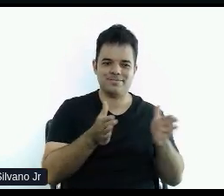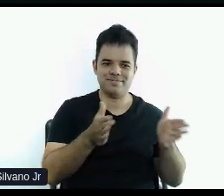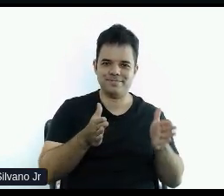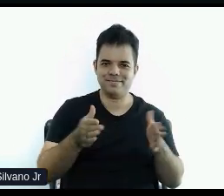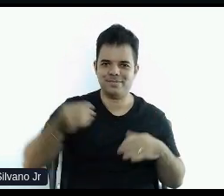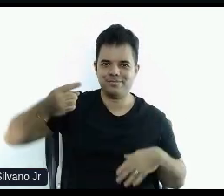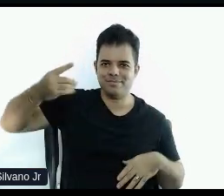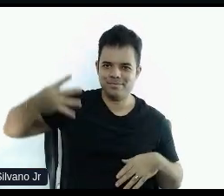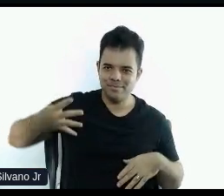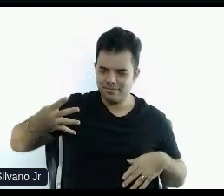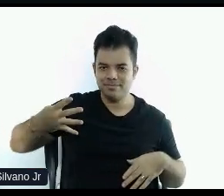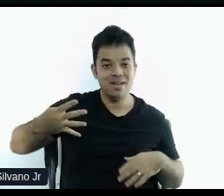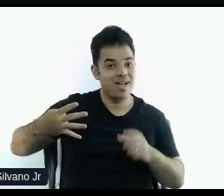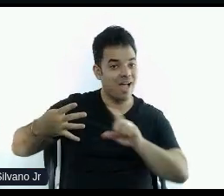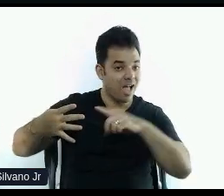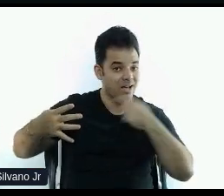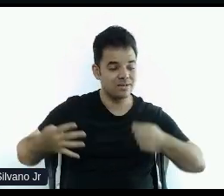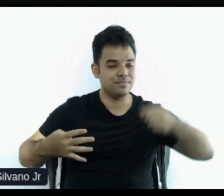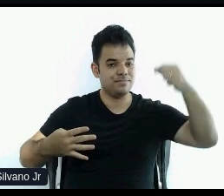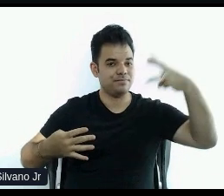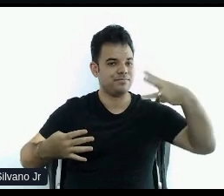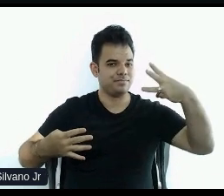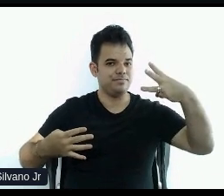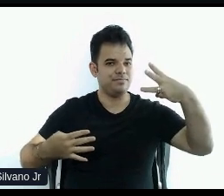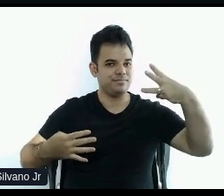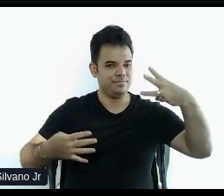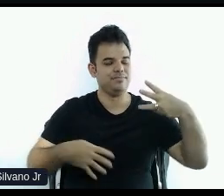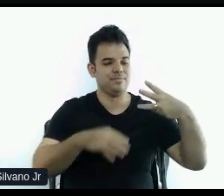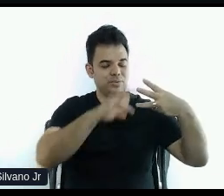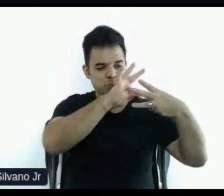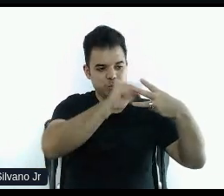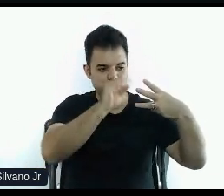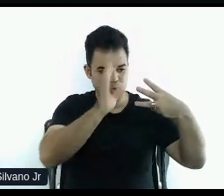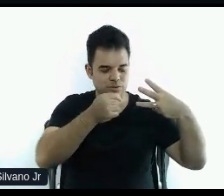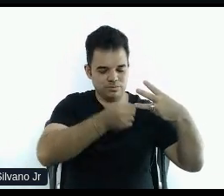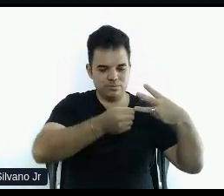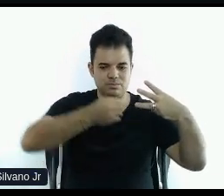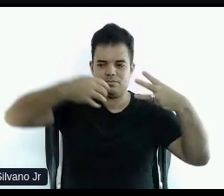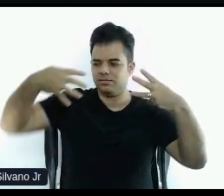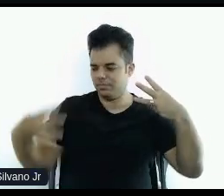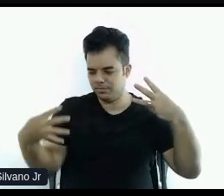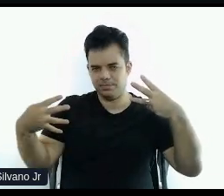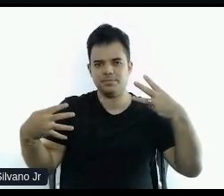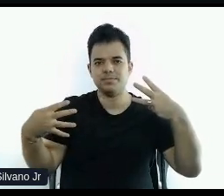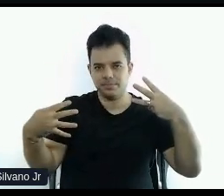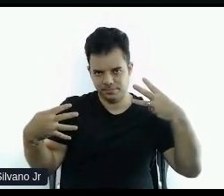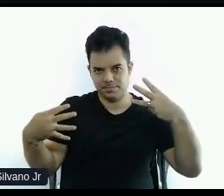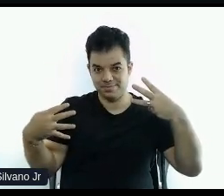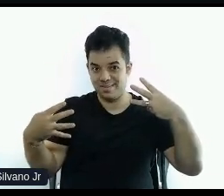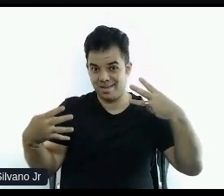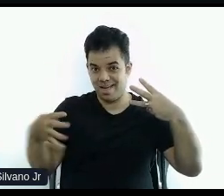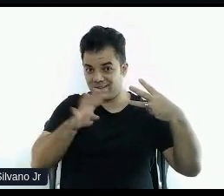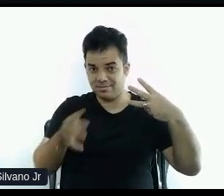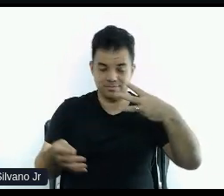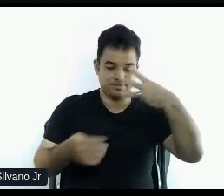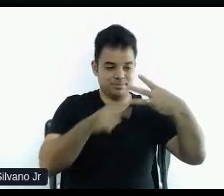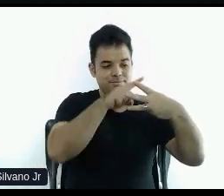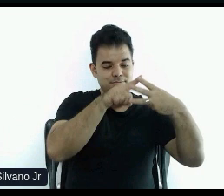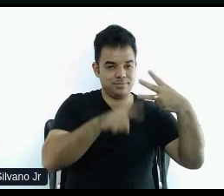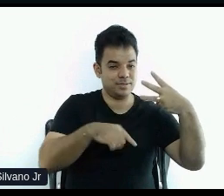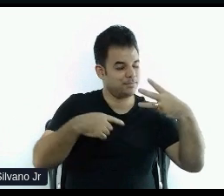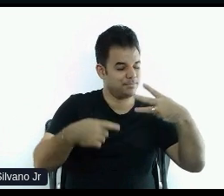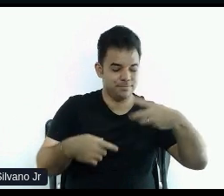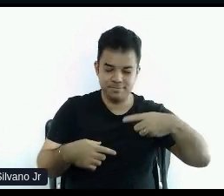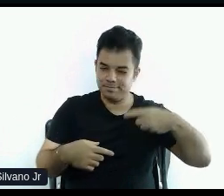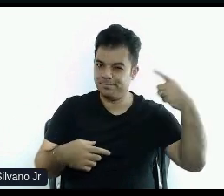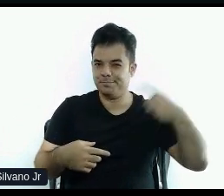pessoas acessam, quem são as pessoas, como elas acessam, é muito importante nesse primeiro passo para a